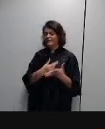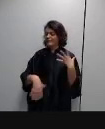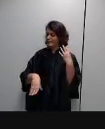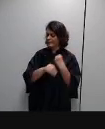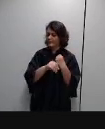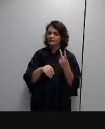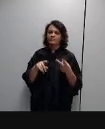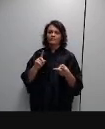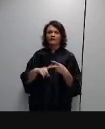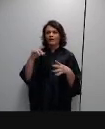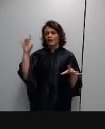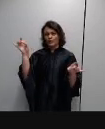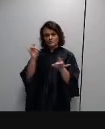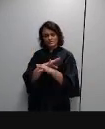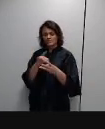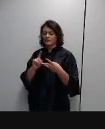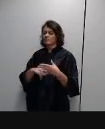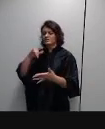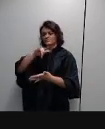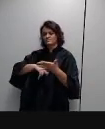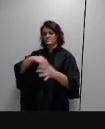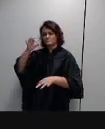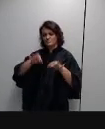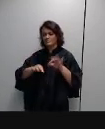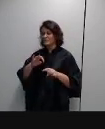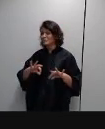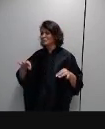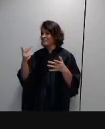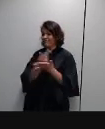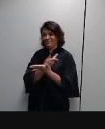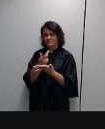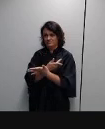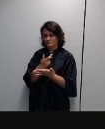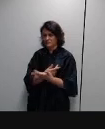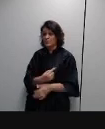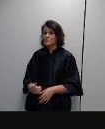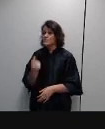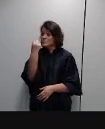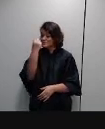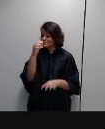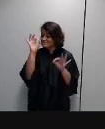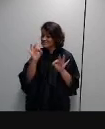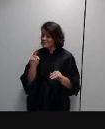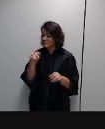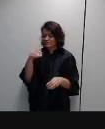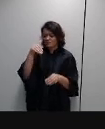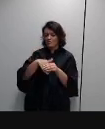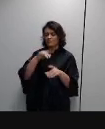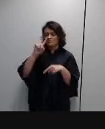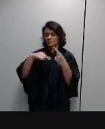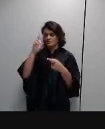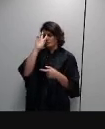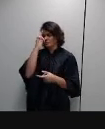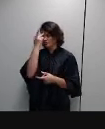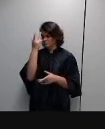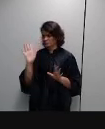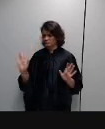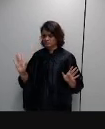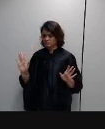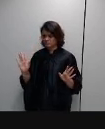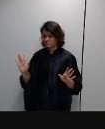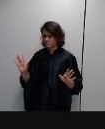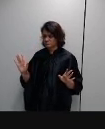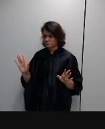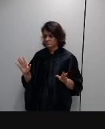conclusão a certidão julgamento tá tudo errado né A única coisa que nos volta ele mudou no botar minhas notas